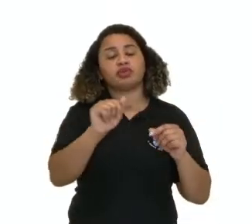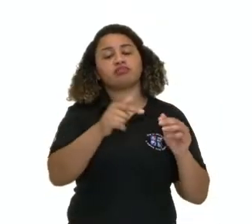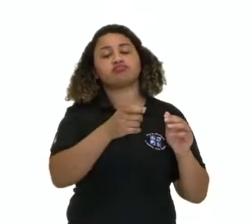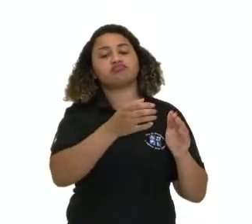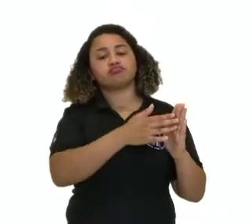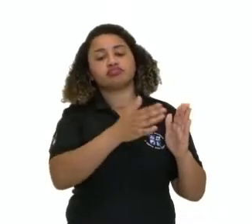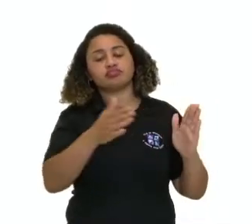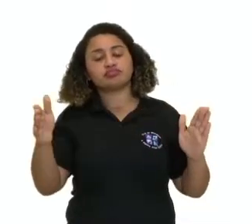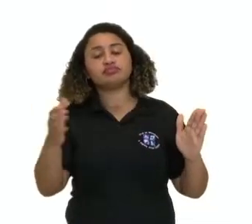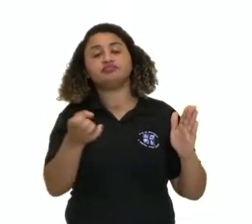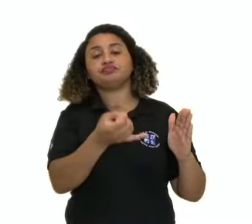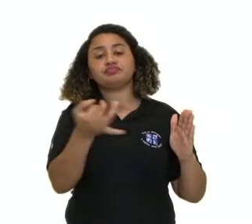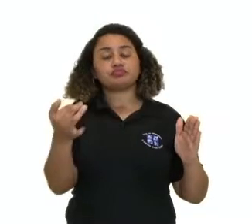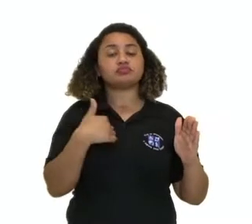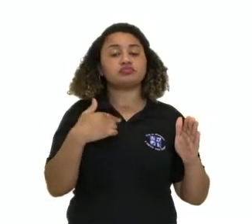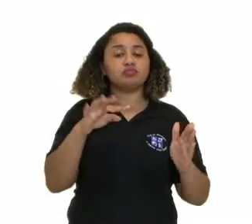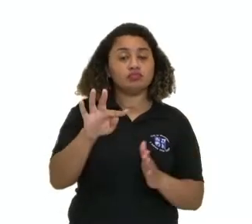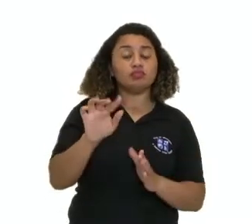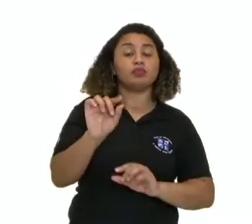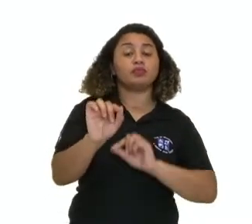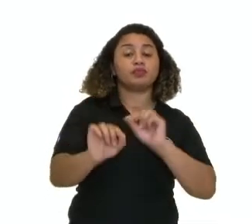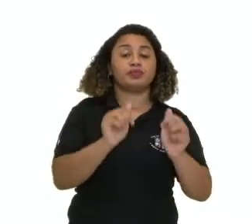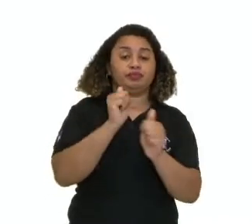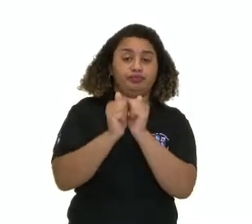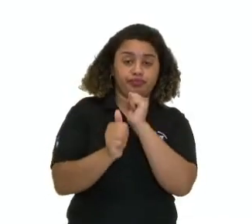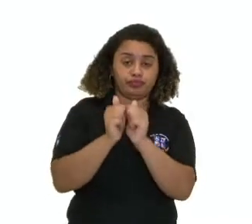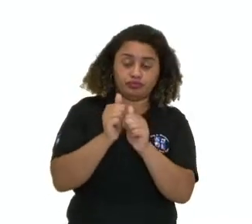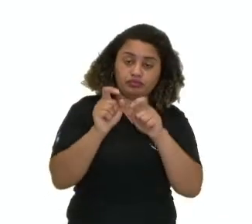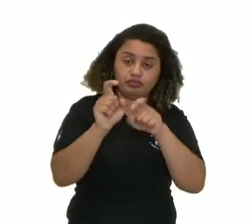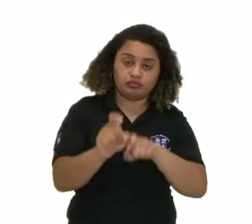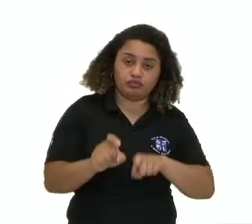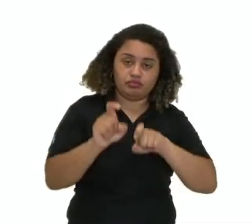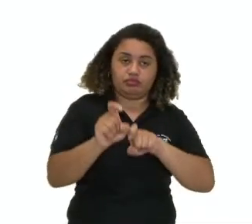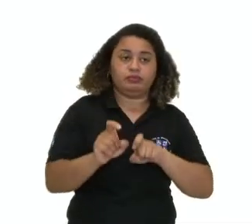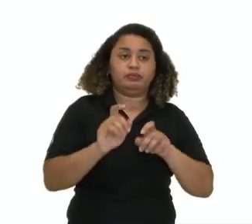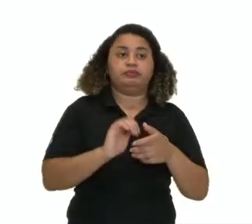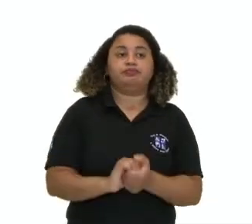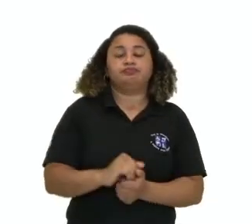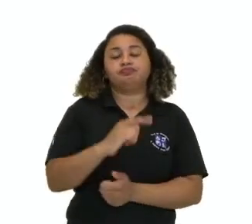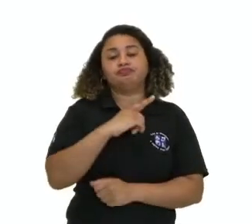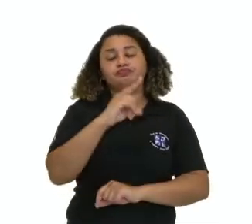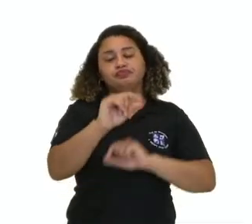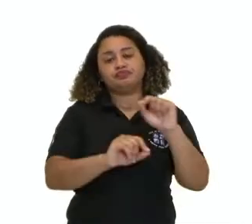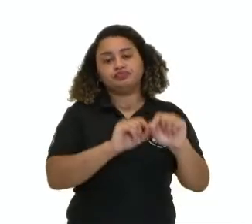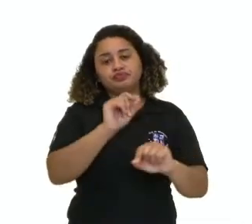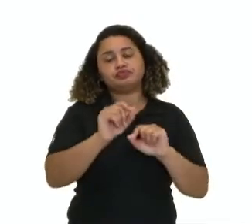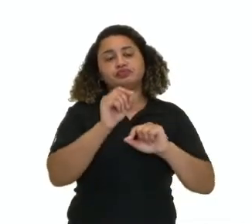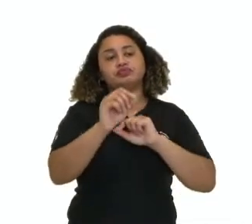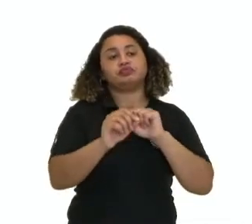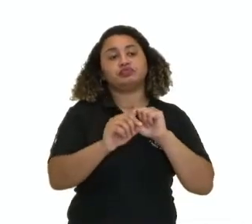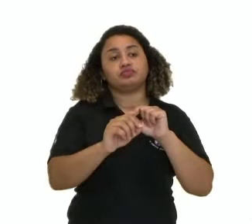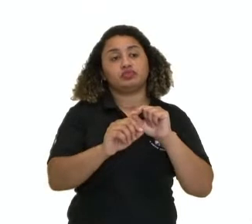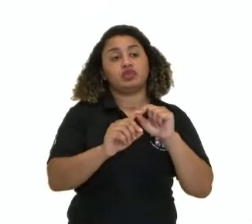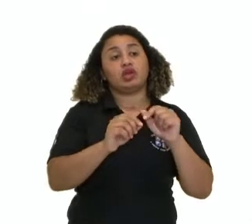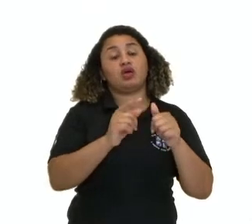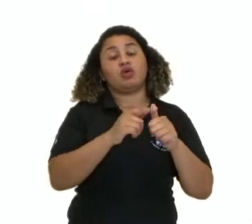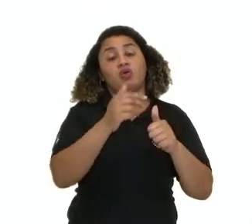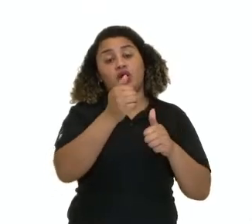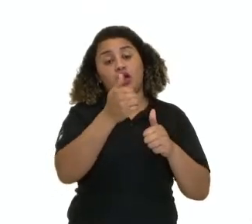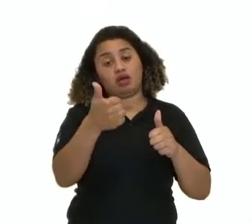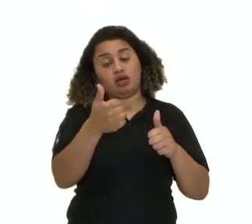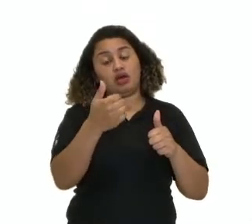produção em toneladas de arroz, né? Então, nós temos que o A1 eu já